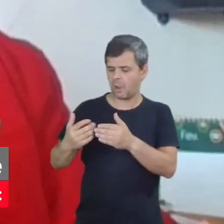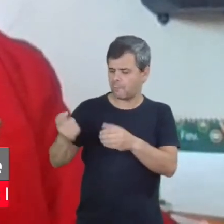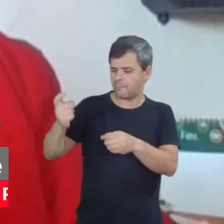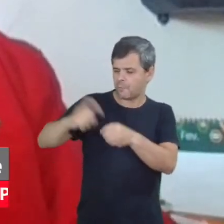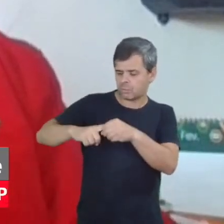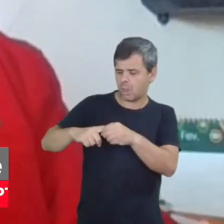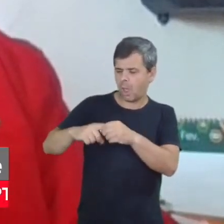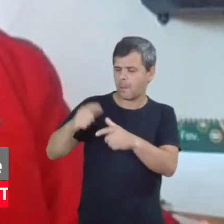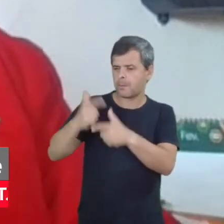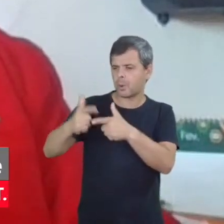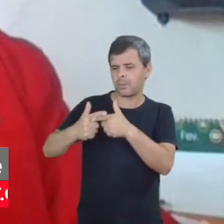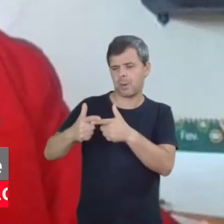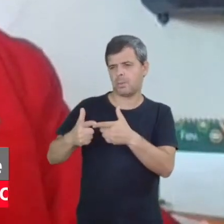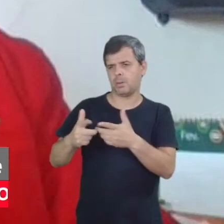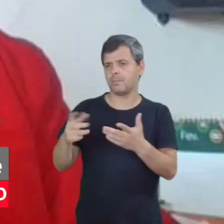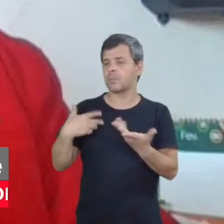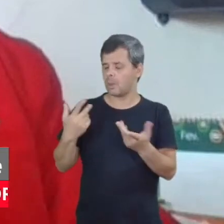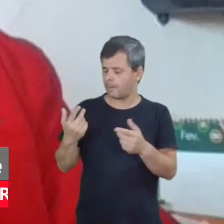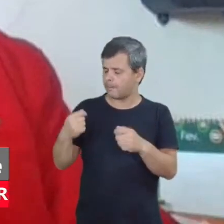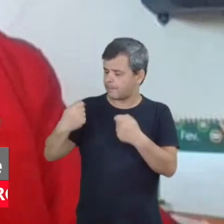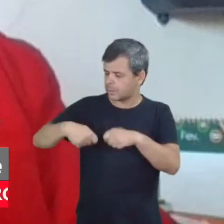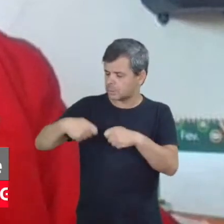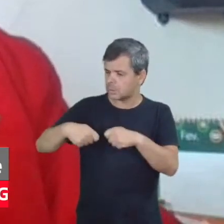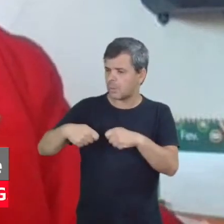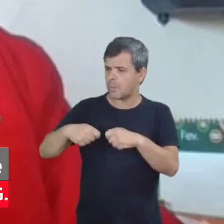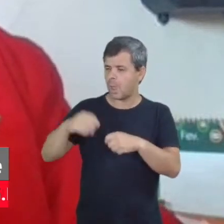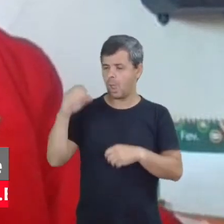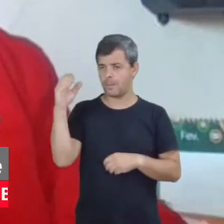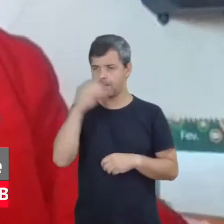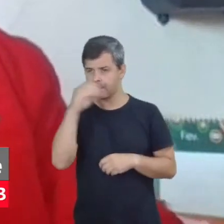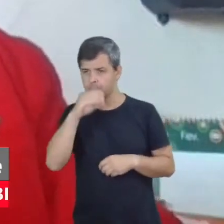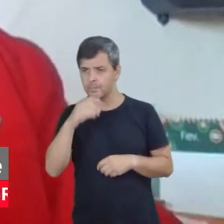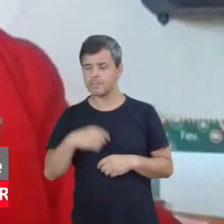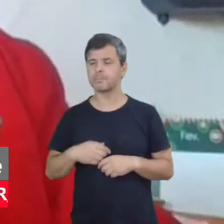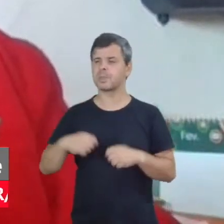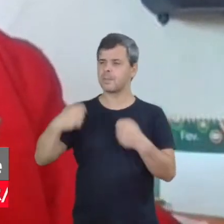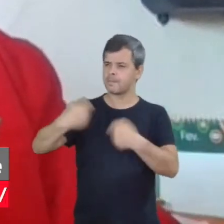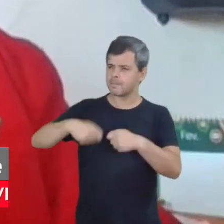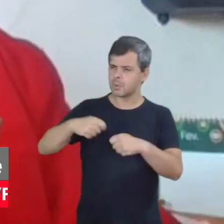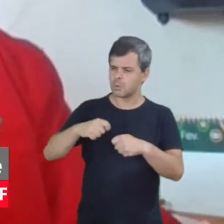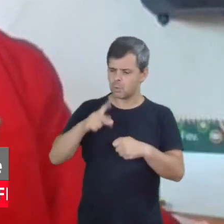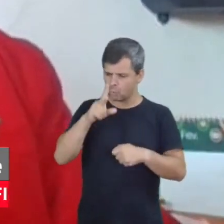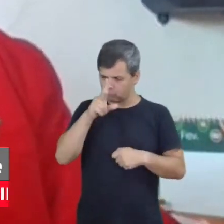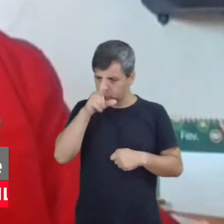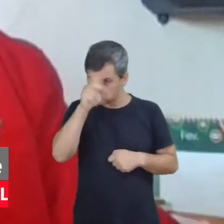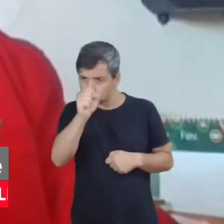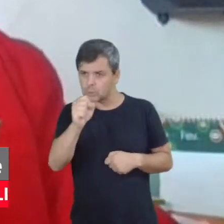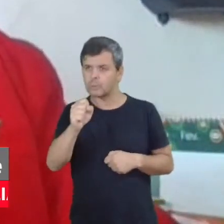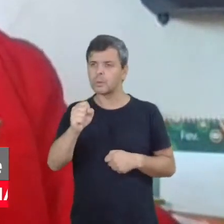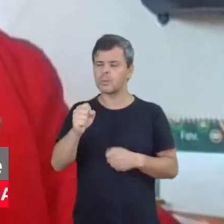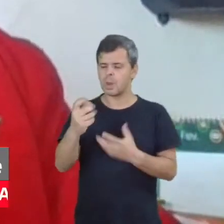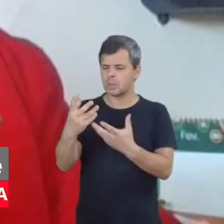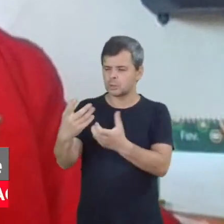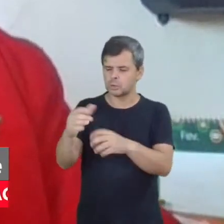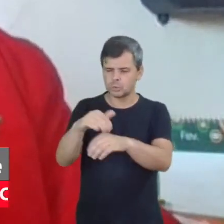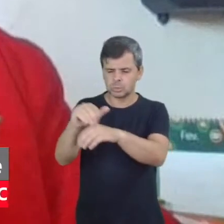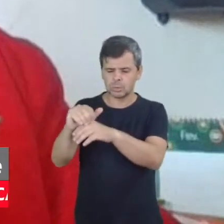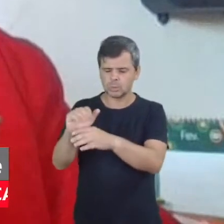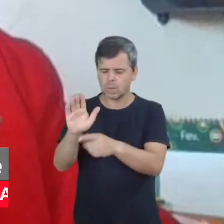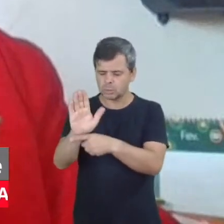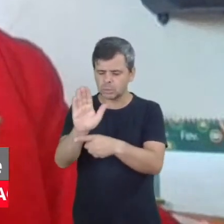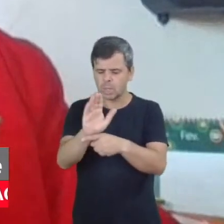está aí. Então, exige, obviamente, rapidez, exige um esforço para acolhimento dessas famílias.